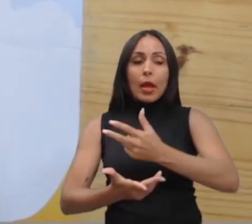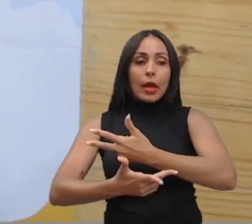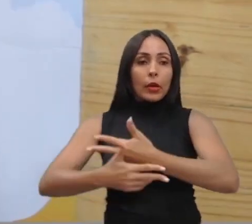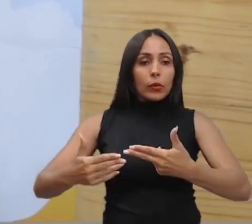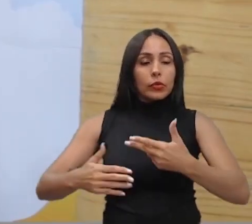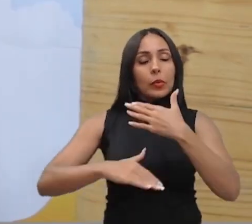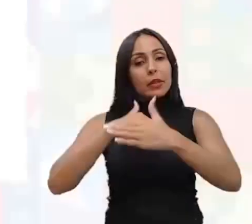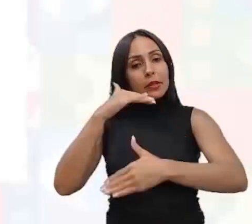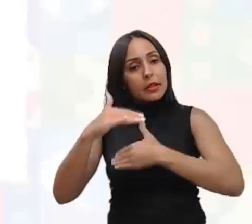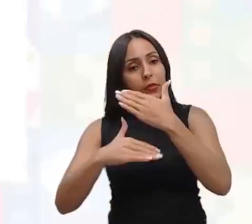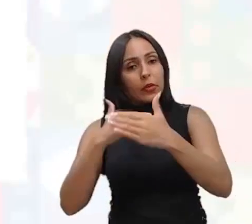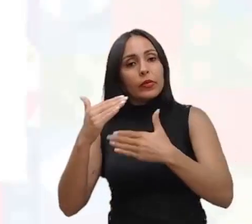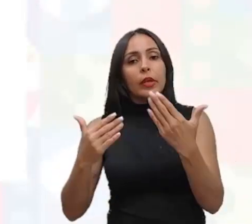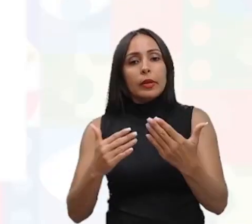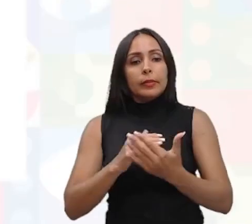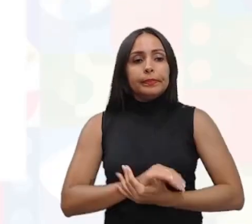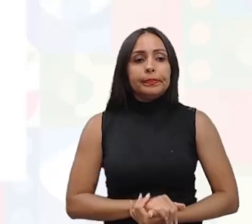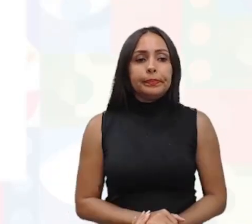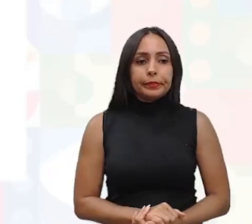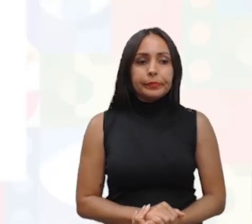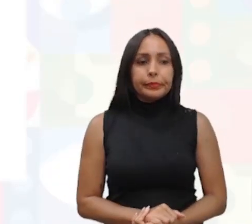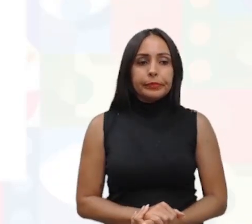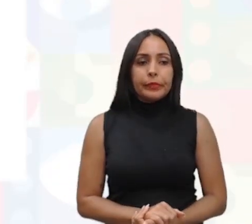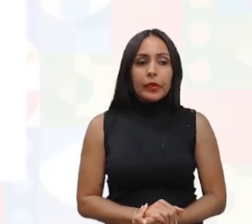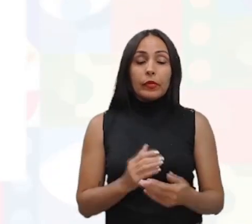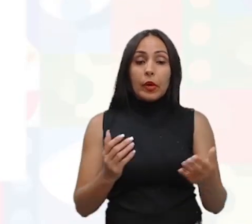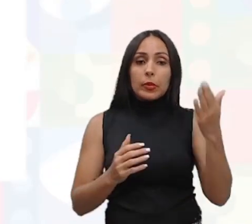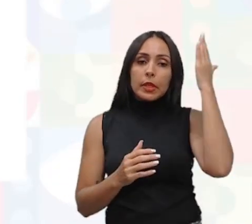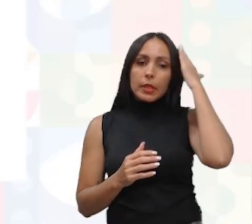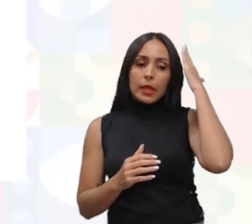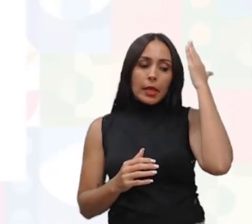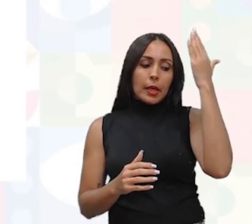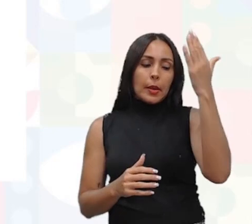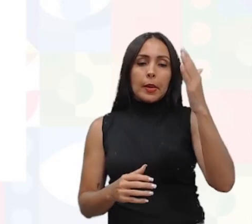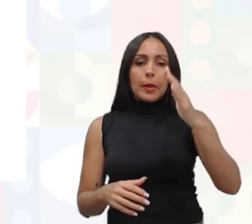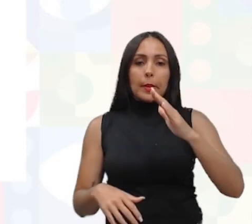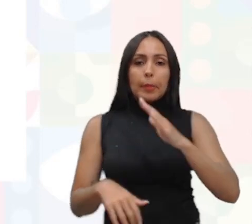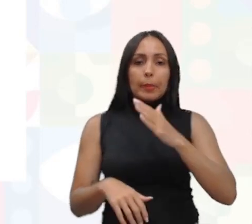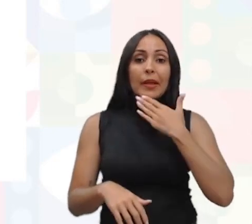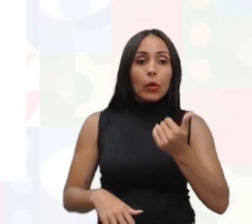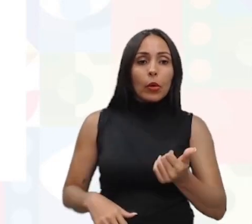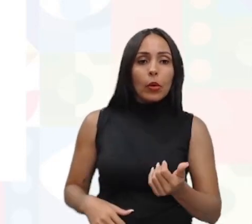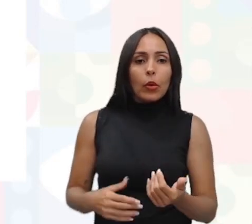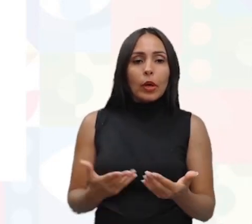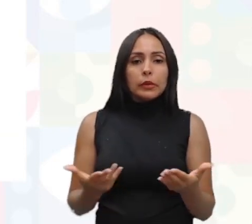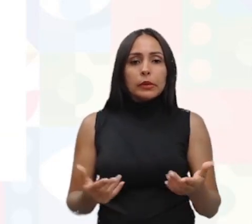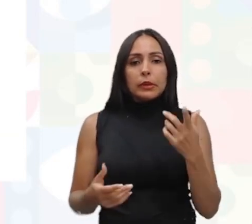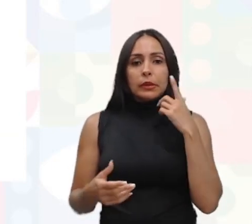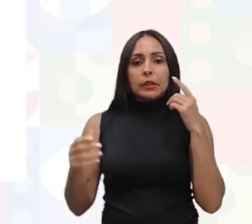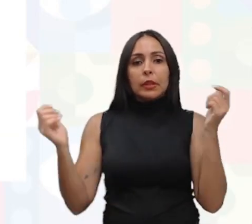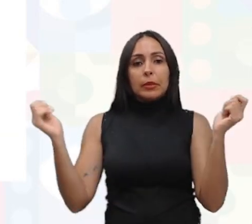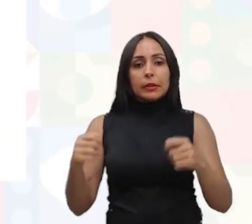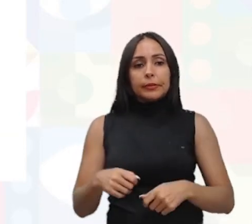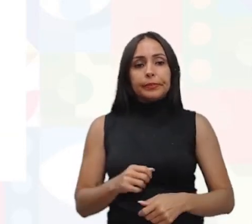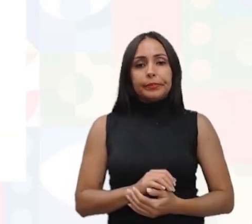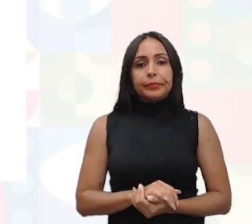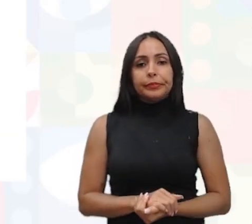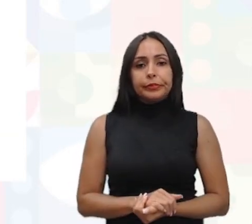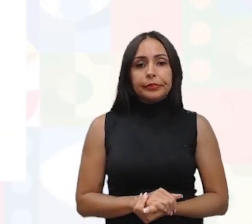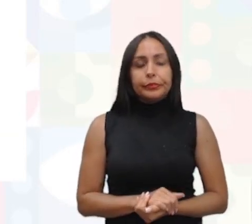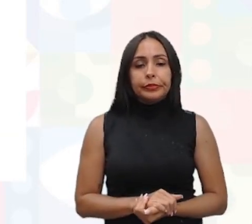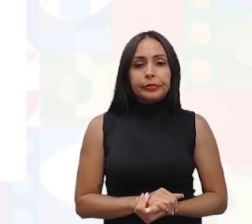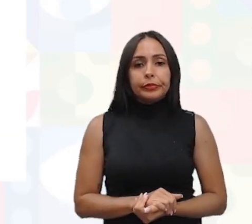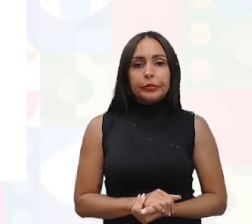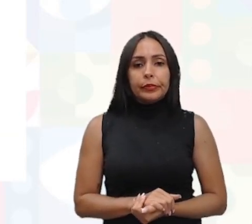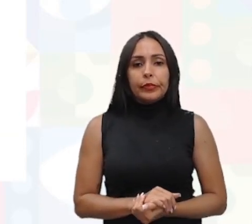desenvolver suas iniciativas. Então, vamos entender um pouco sobre essa ideia da captação de recursos. Para esse